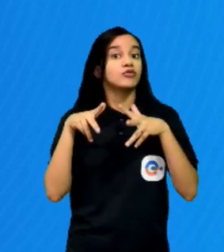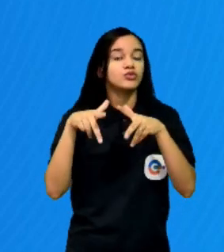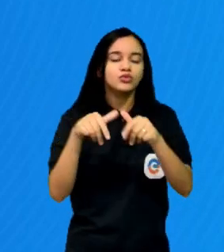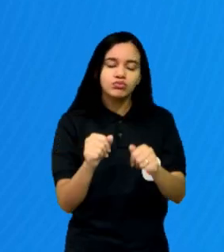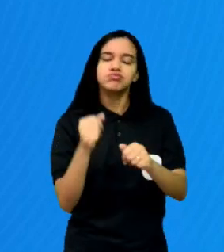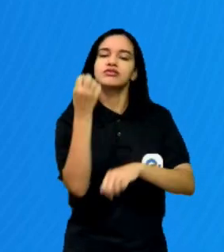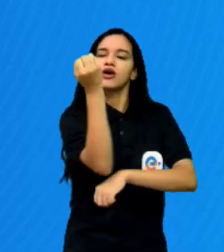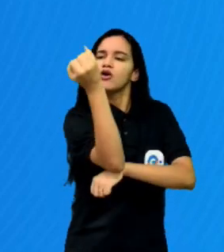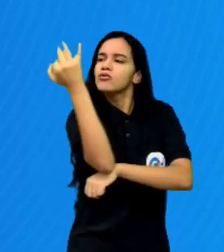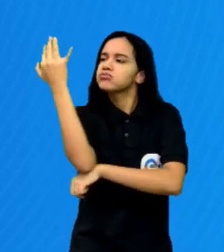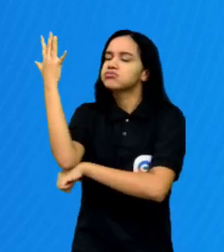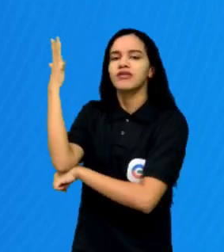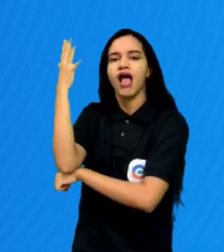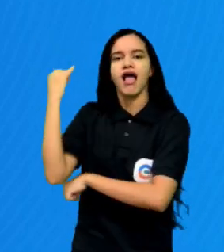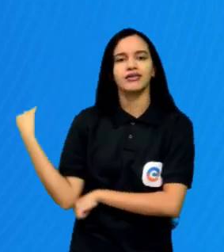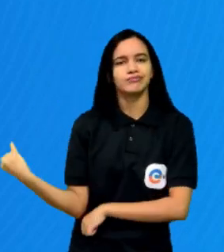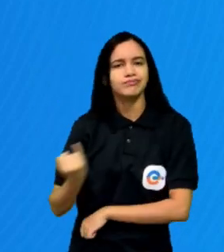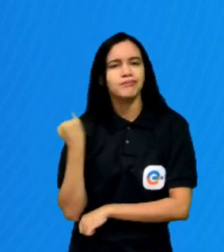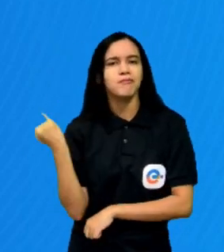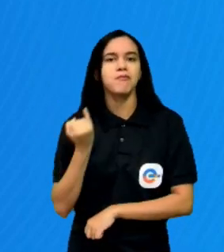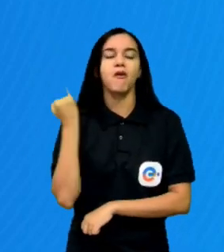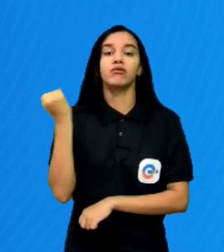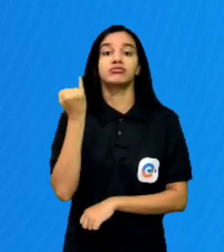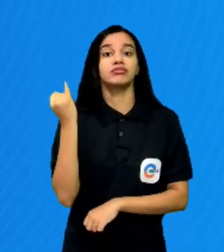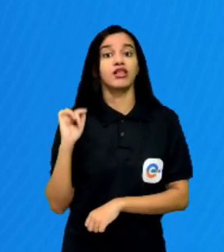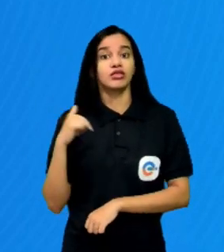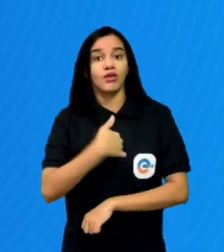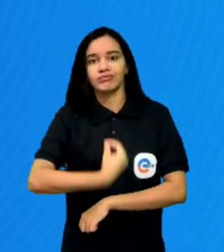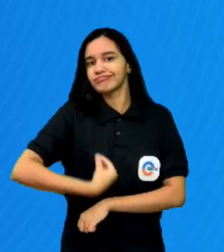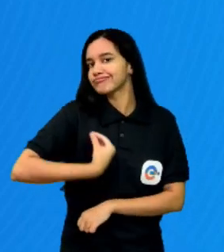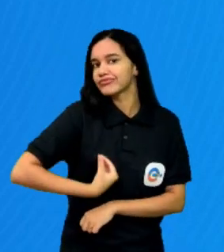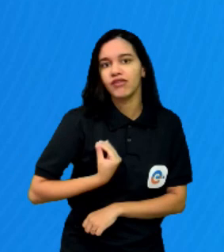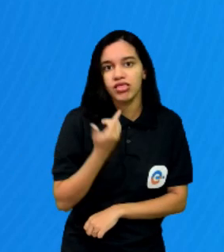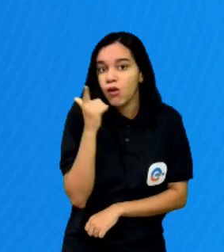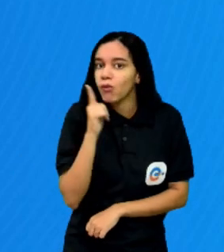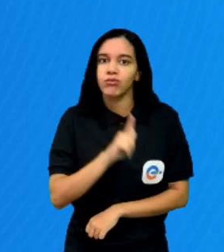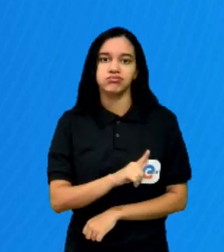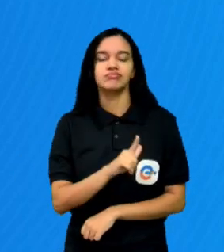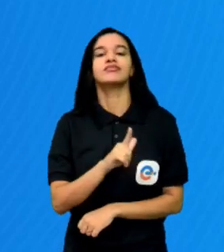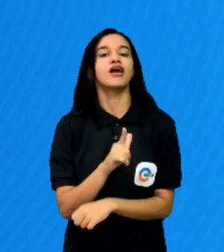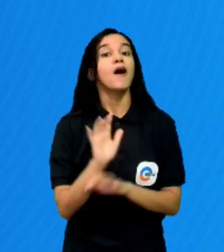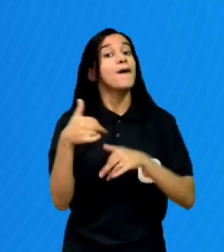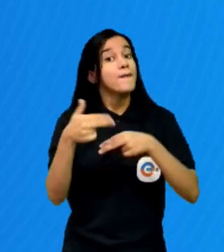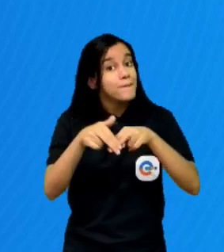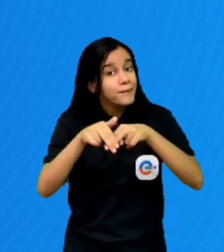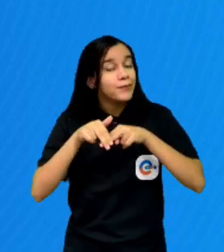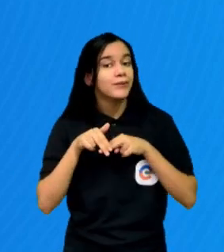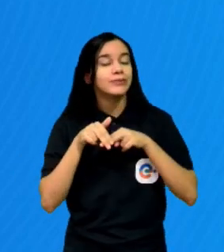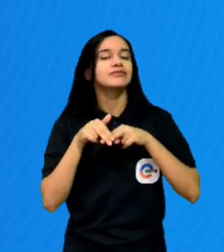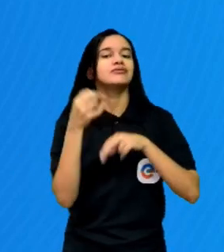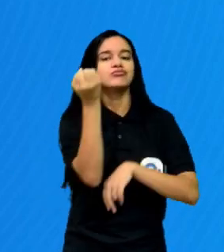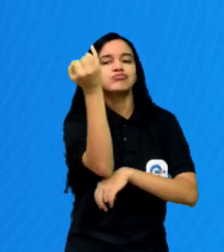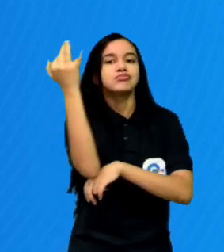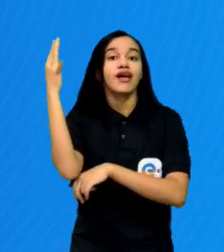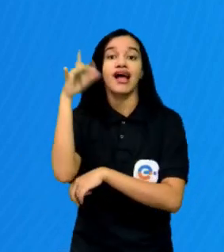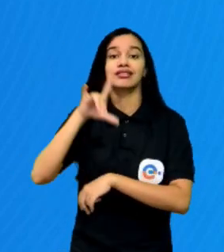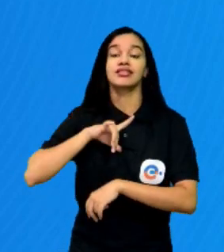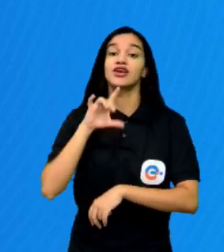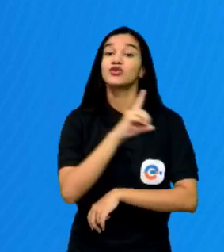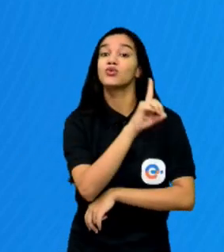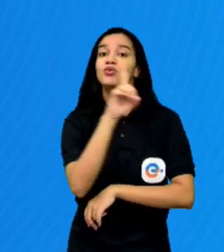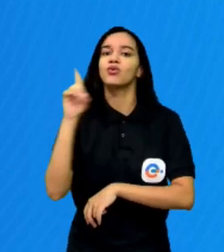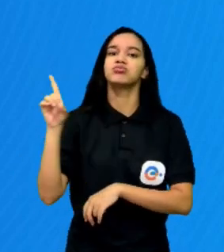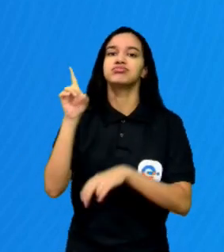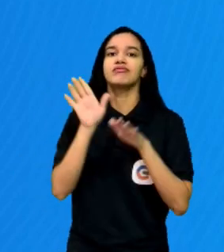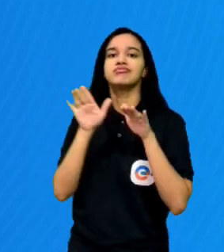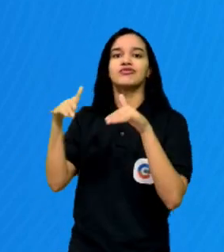ambiente é tão importante que sem ele não conseguiríamos viver. E por isso, o meio ambiente tem um dia dedicado só ao